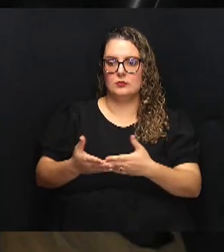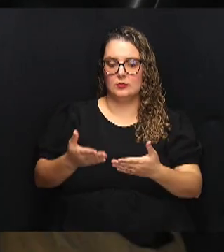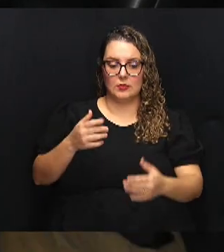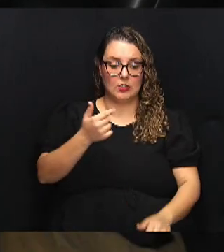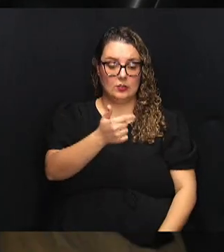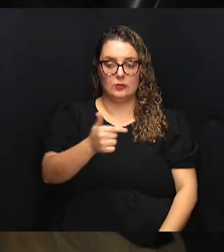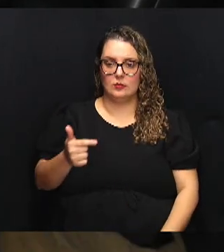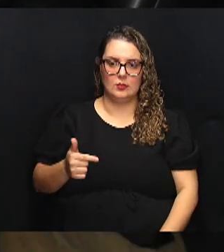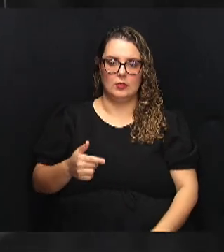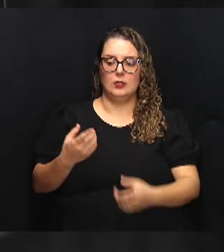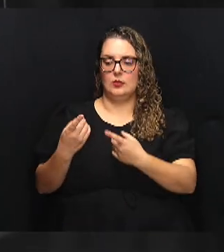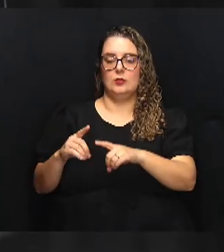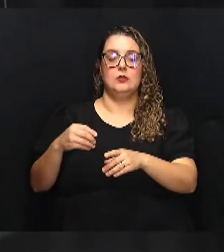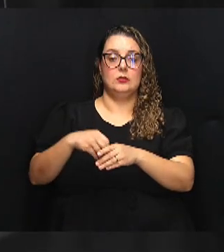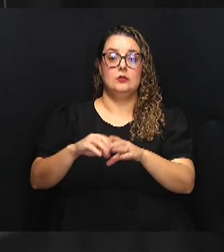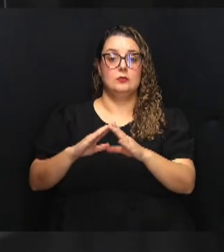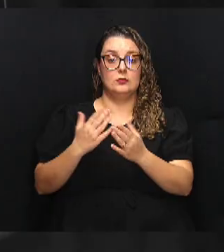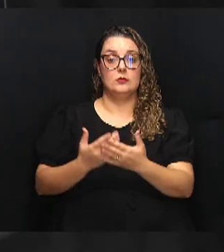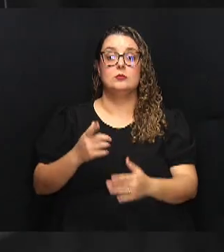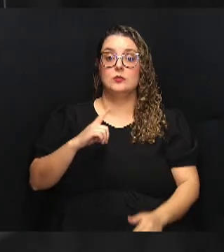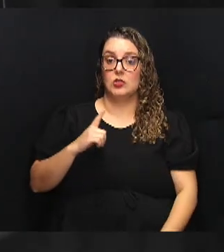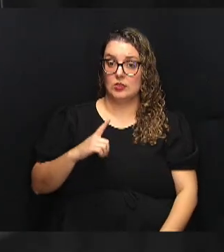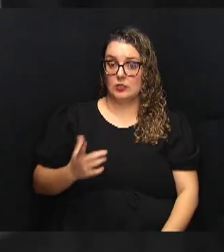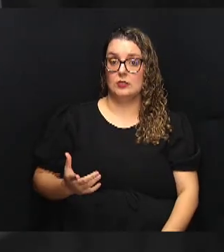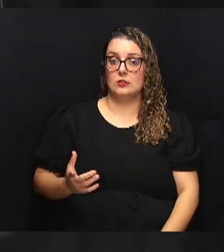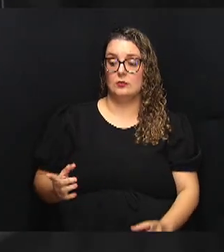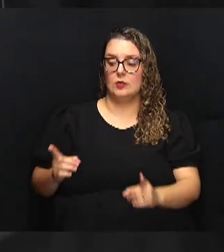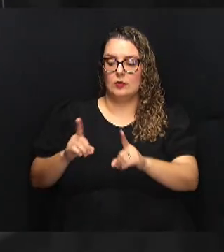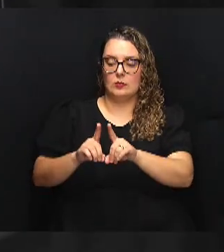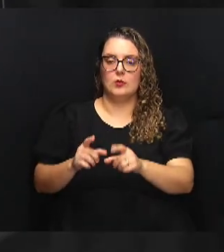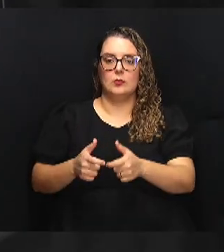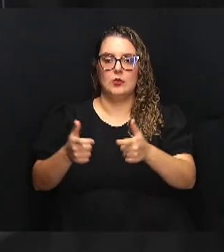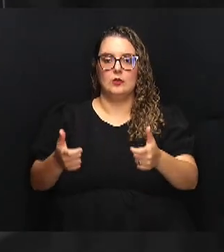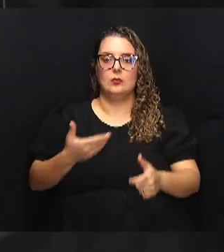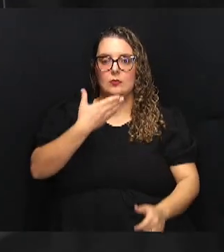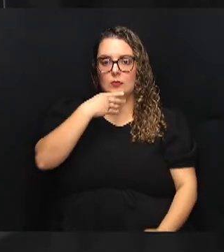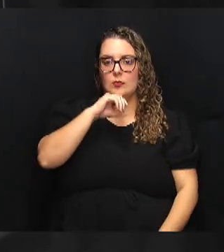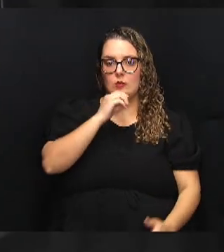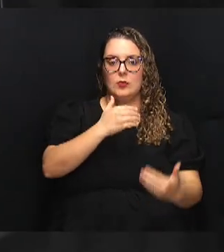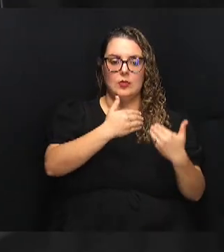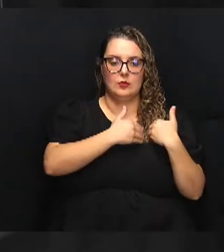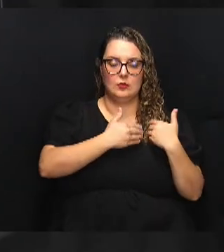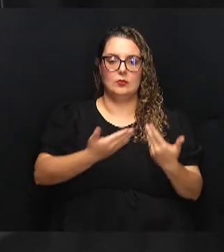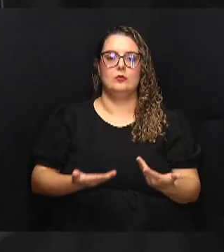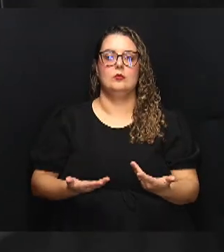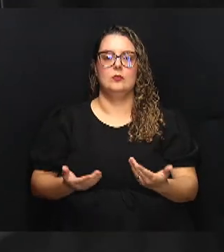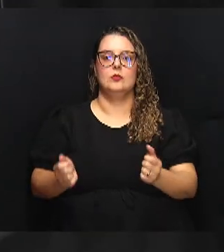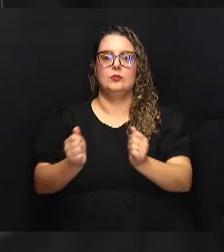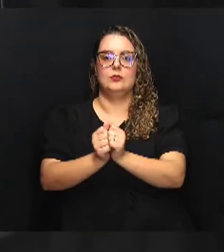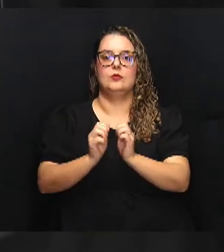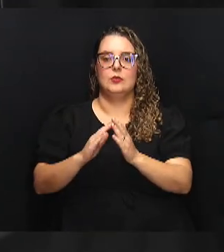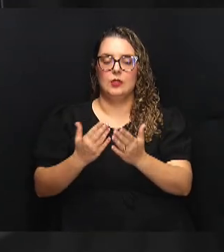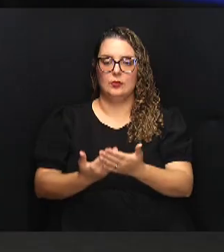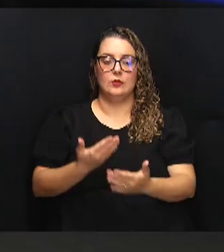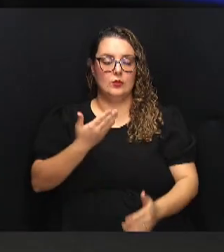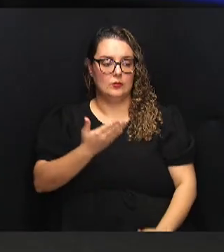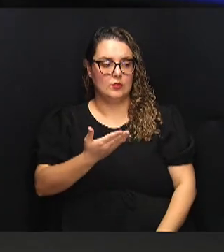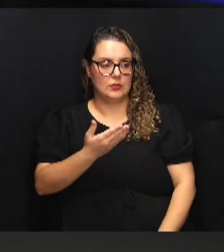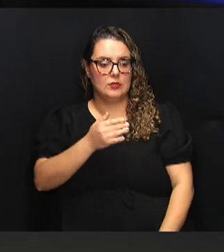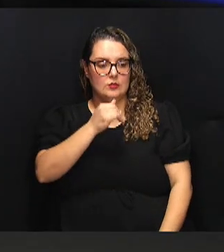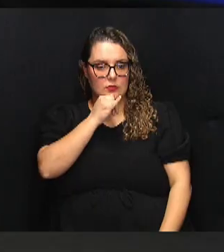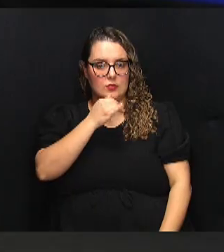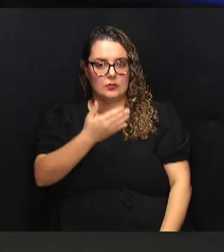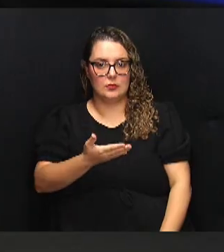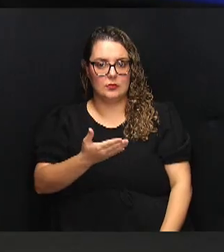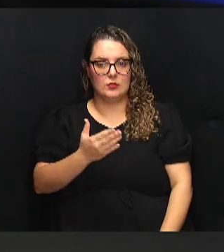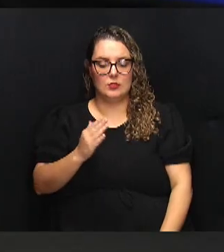não haja doutrinação nas escolas, de que haja uma proximidade maior dos pais, dos responsáveis com a escola. Você deu este exemplo